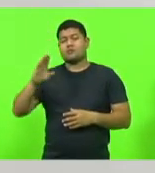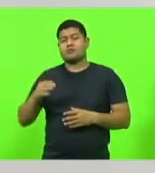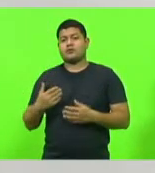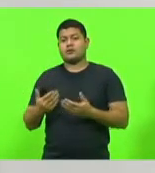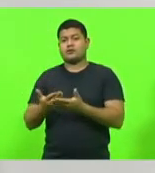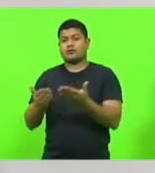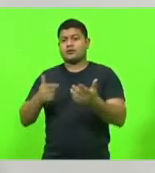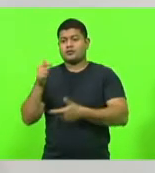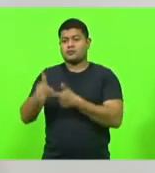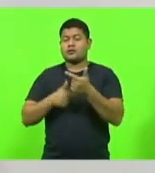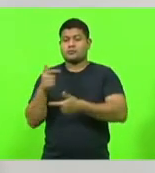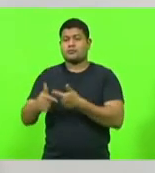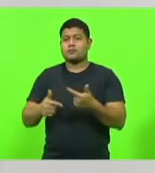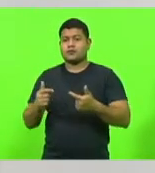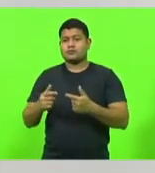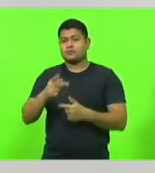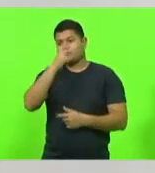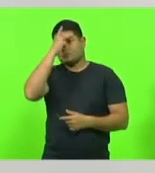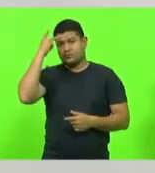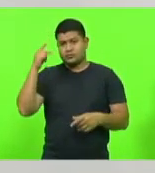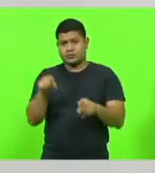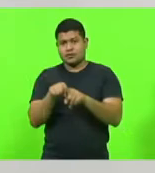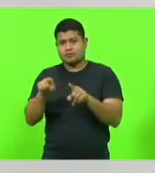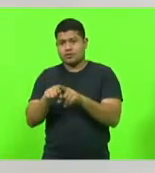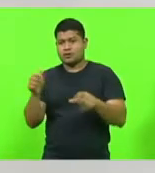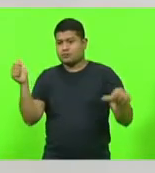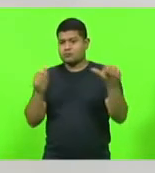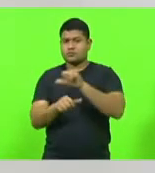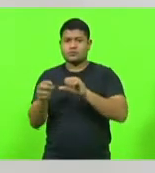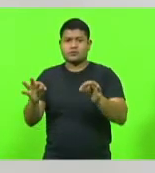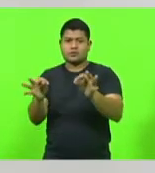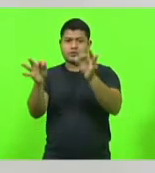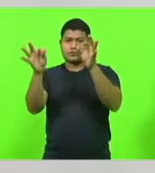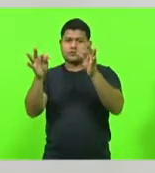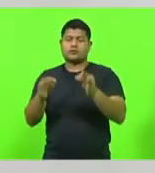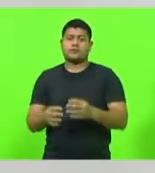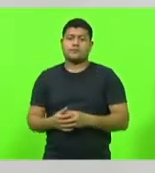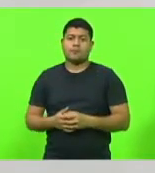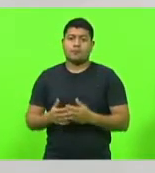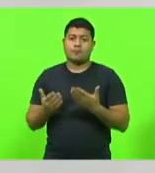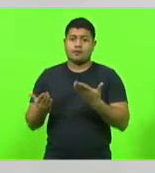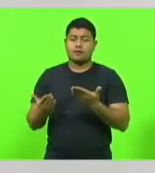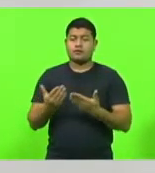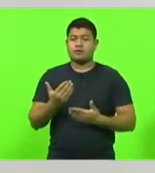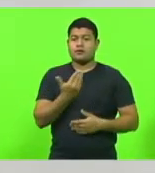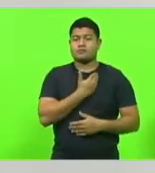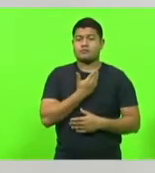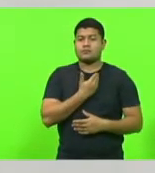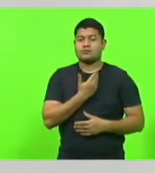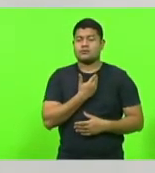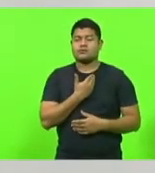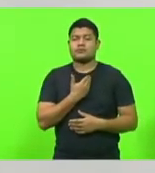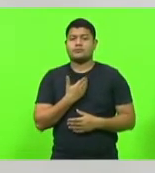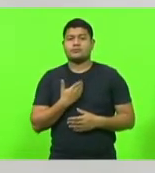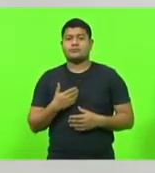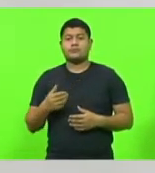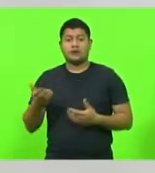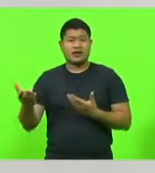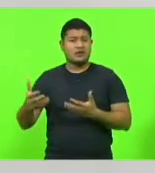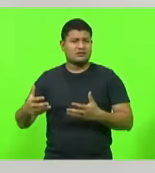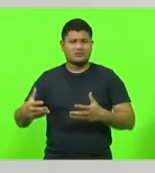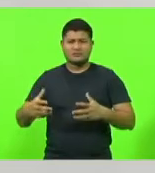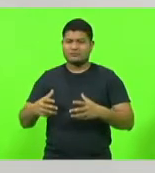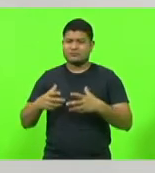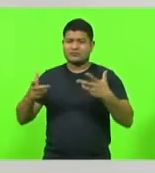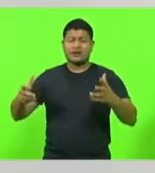na inovação. O seu Egon, meu amigo especial, meu grande incentivador,